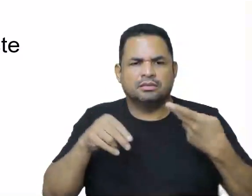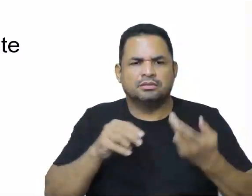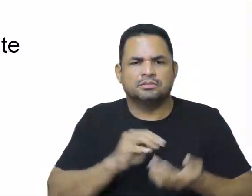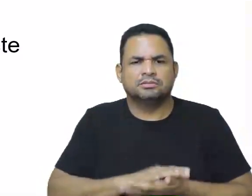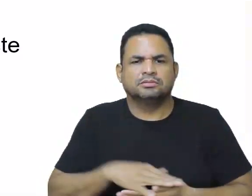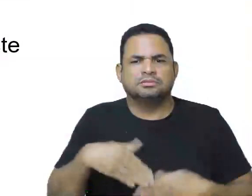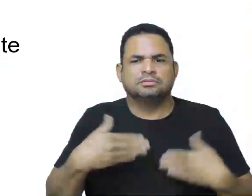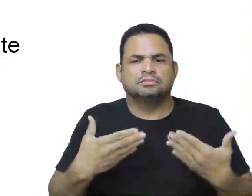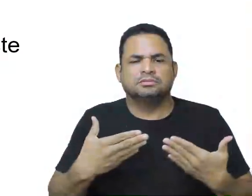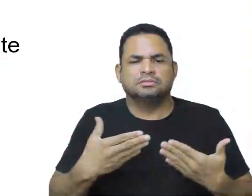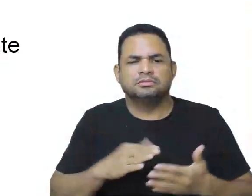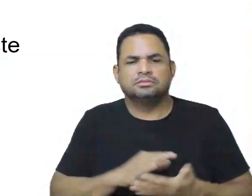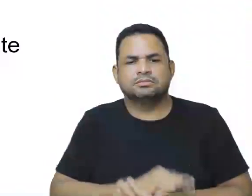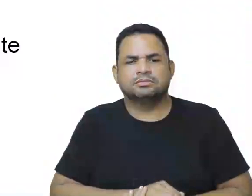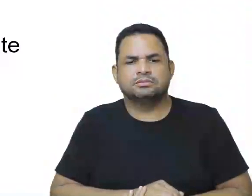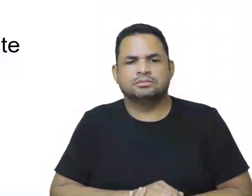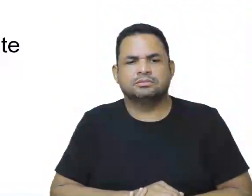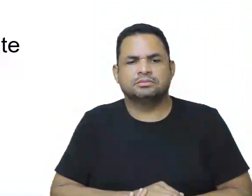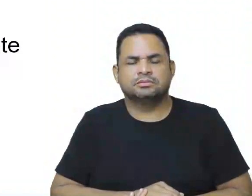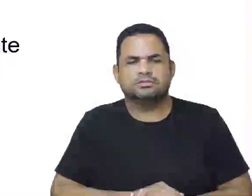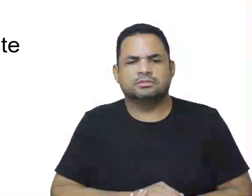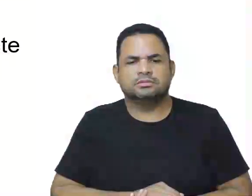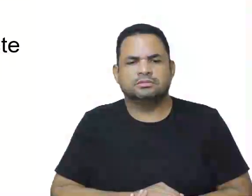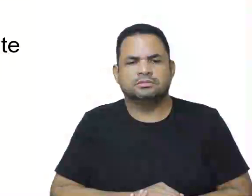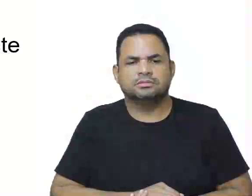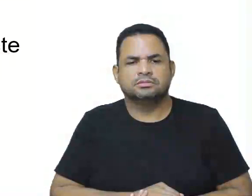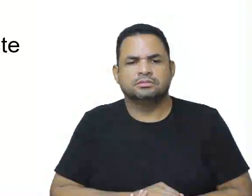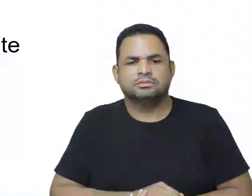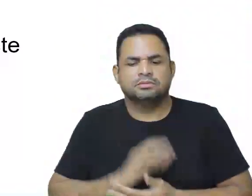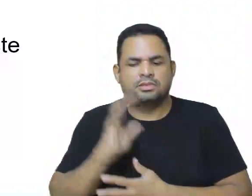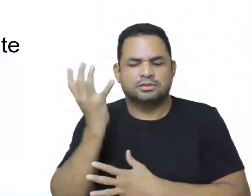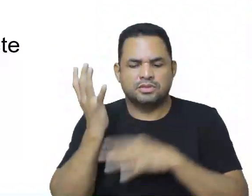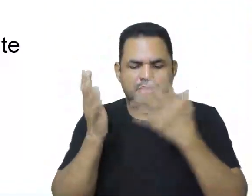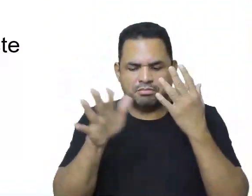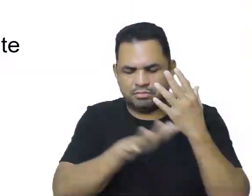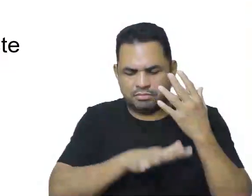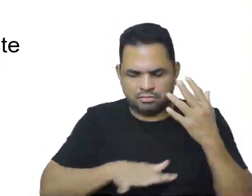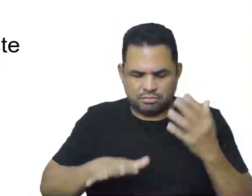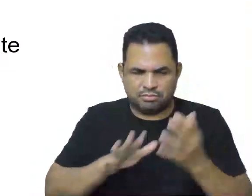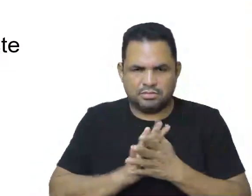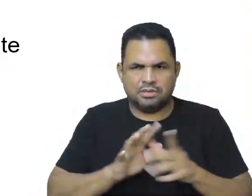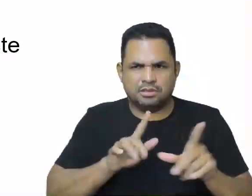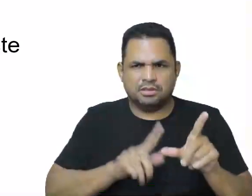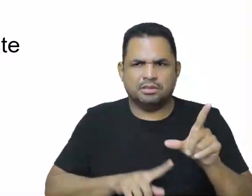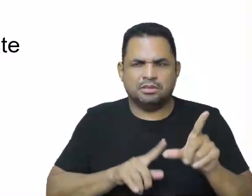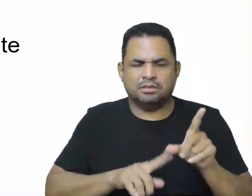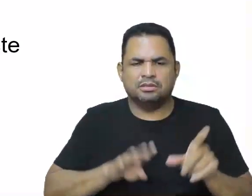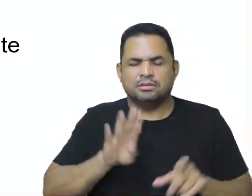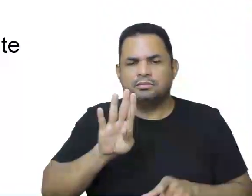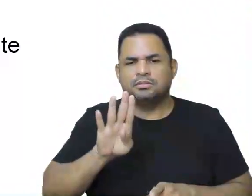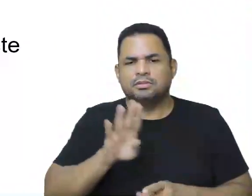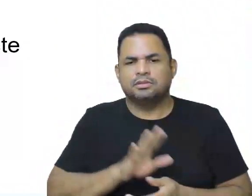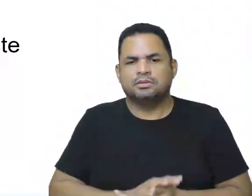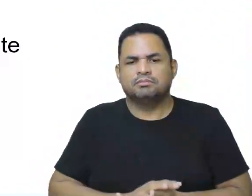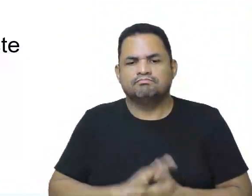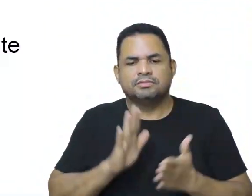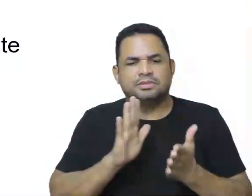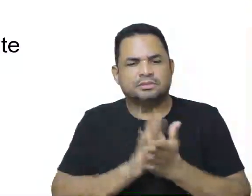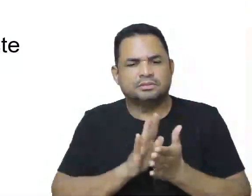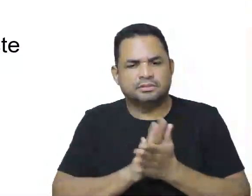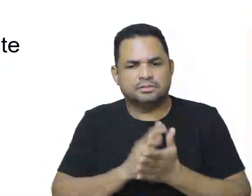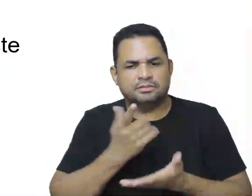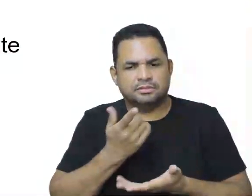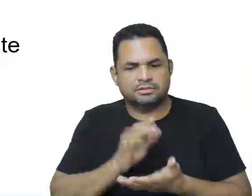das questões ambientais. Então, alternativa B. Parabéns aí para você que acertou essa